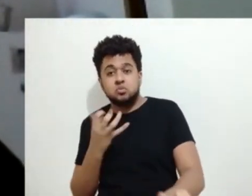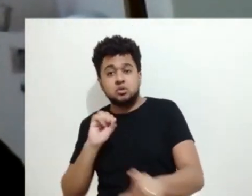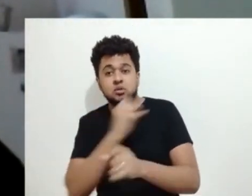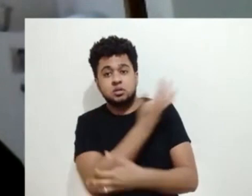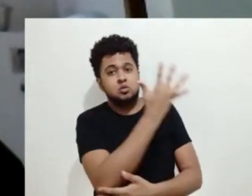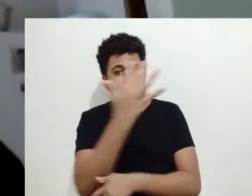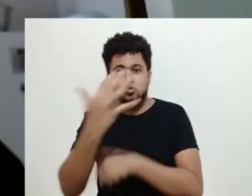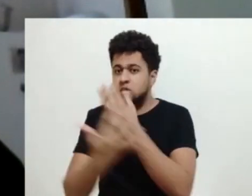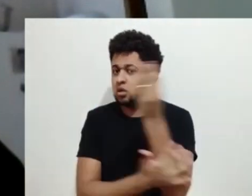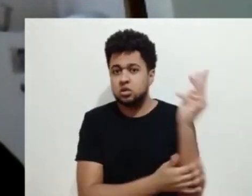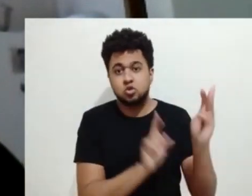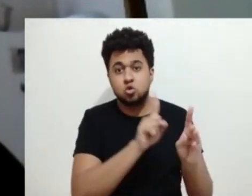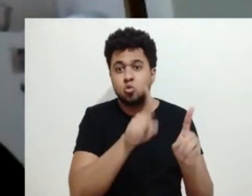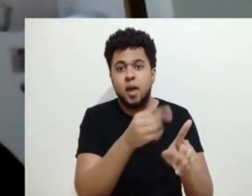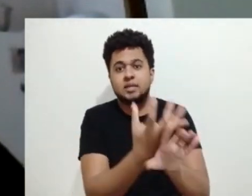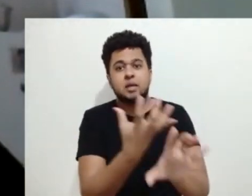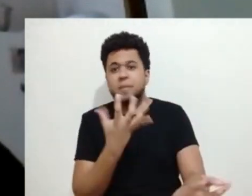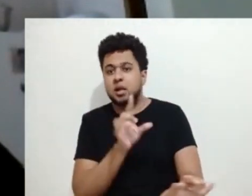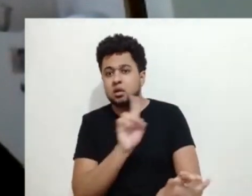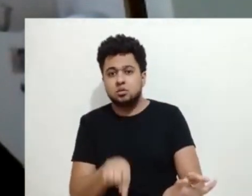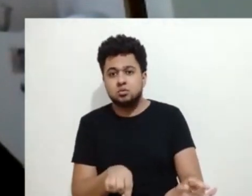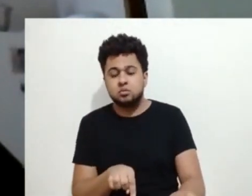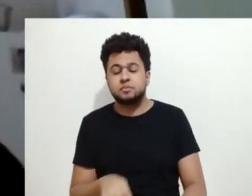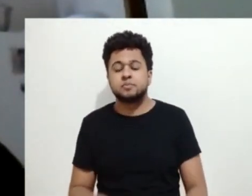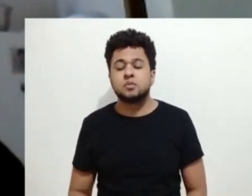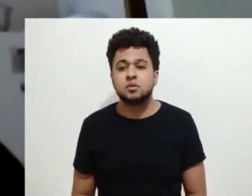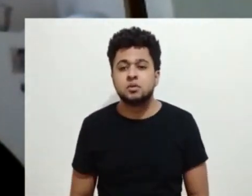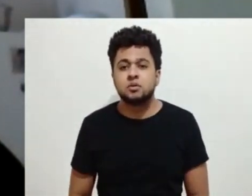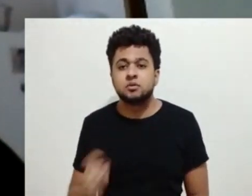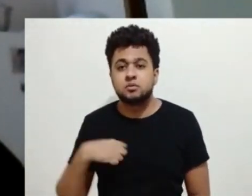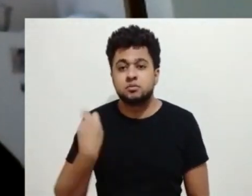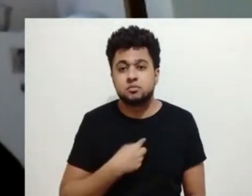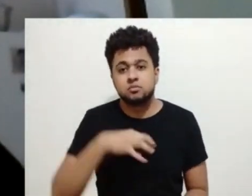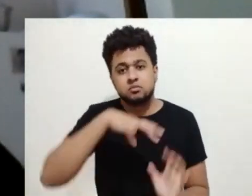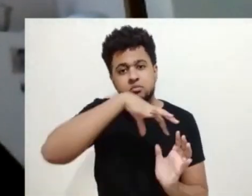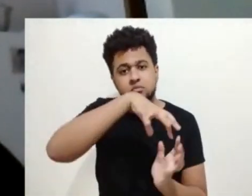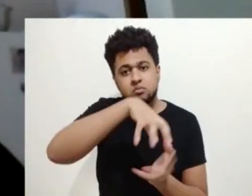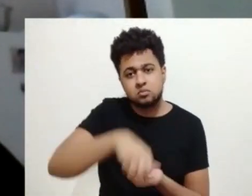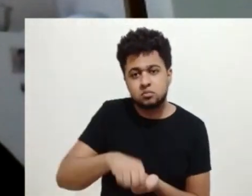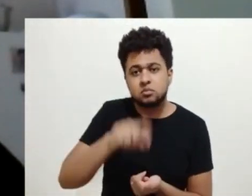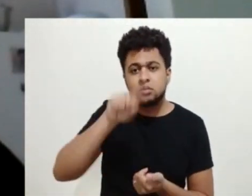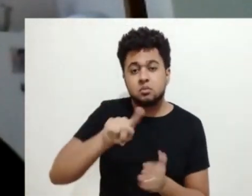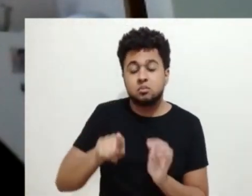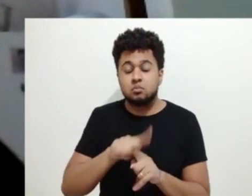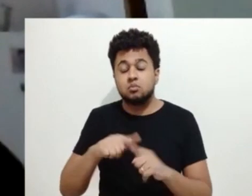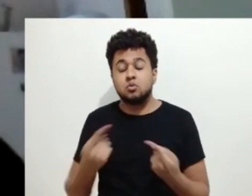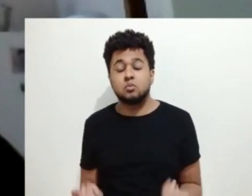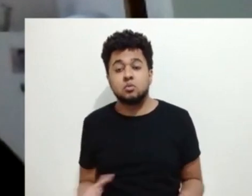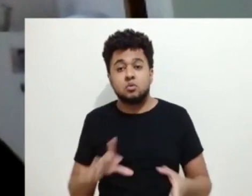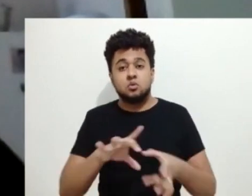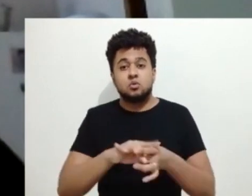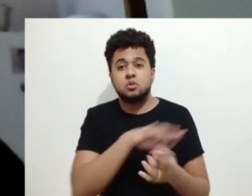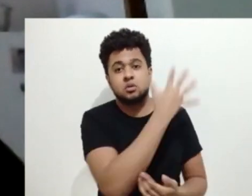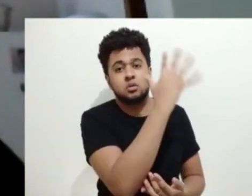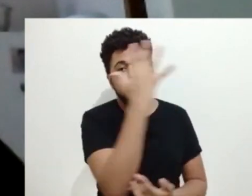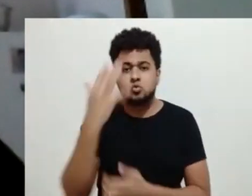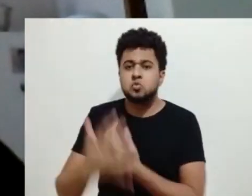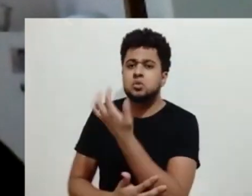gente lembrar que a gente nunca se dissociou da natureza, né? Nós não somos outra coisa, né? O